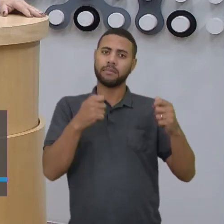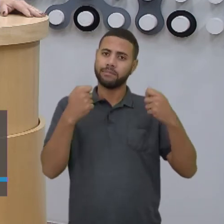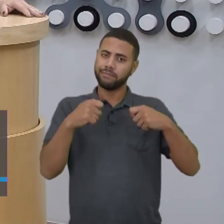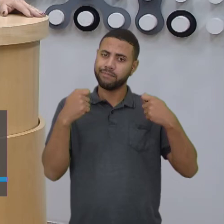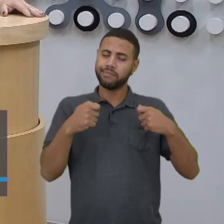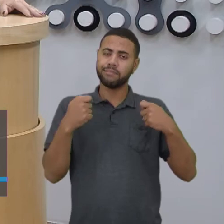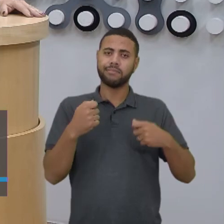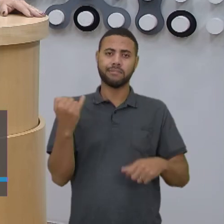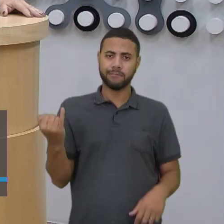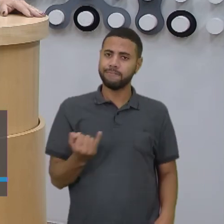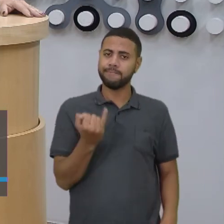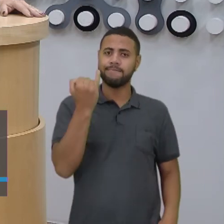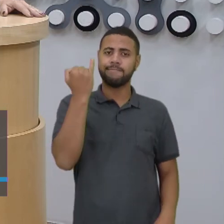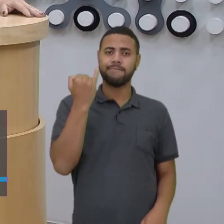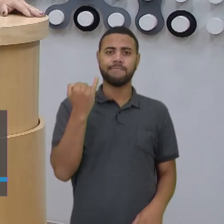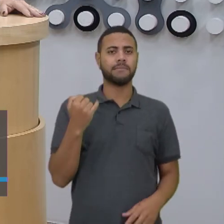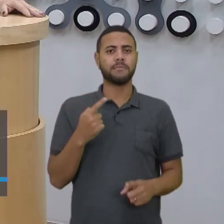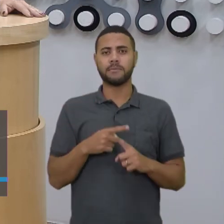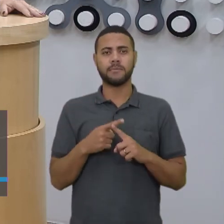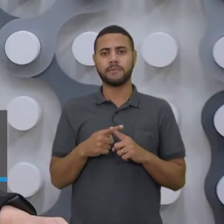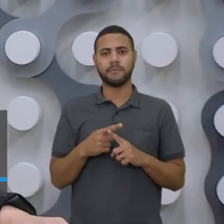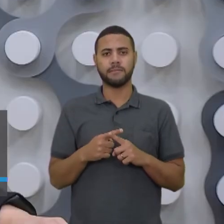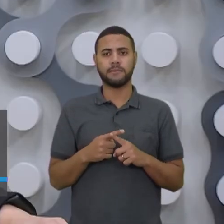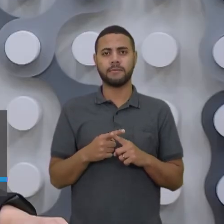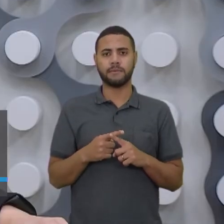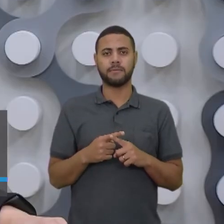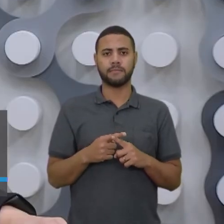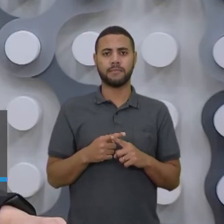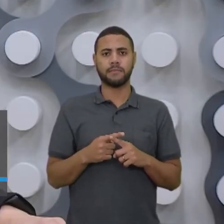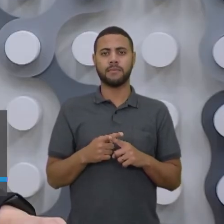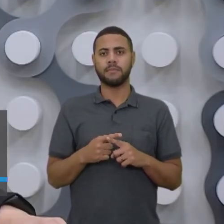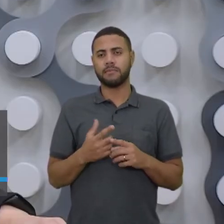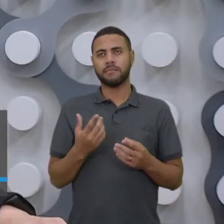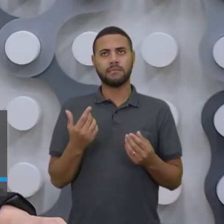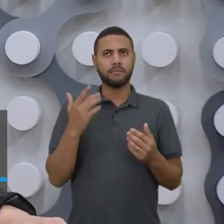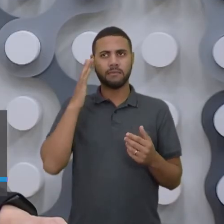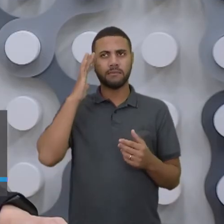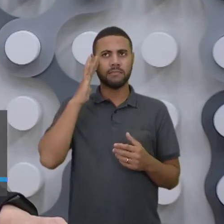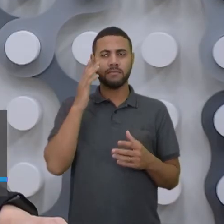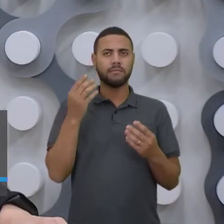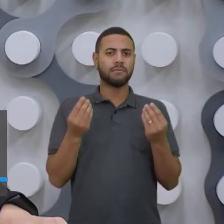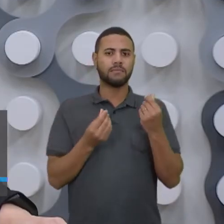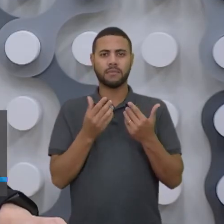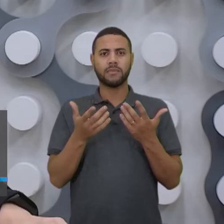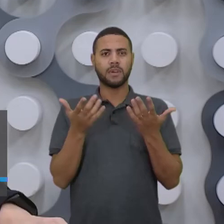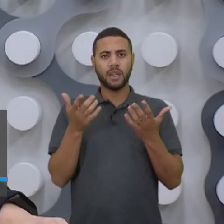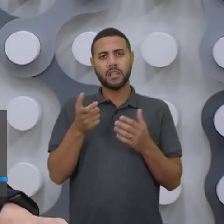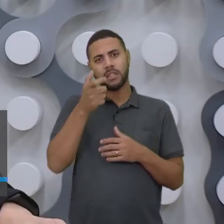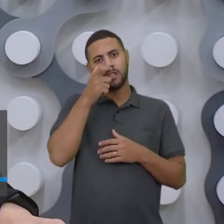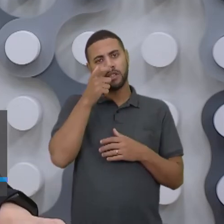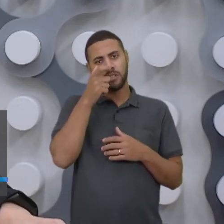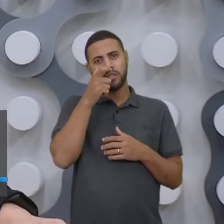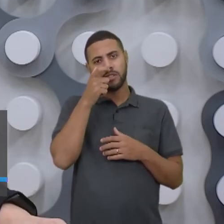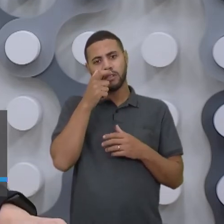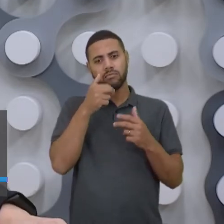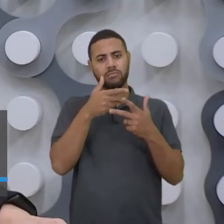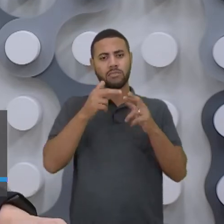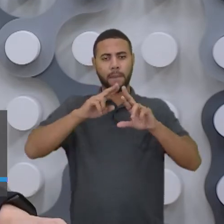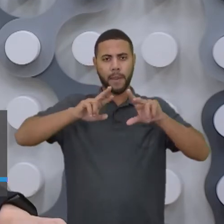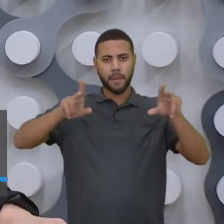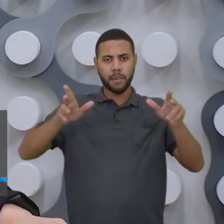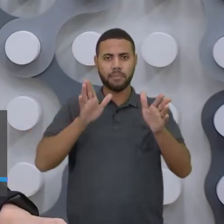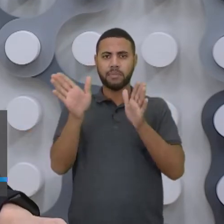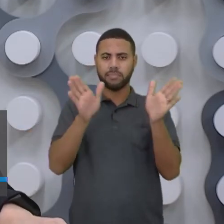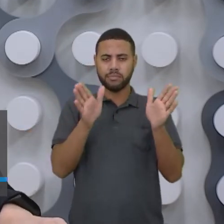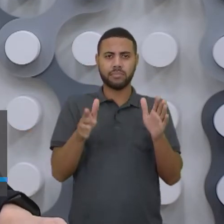responsabilidade. Né? Porque quando nós paramos para assistir, nós queremos algo fidedigno. A